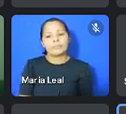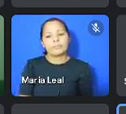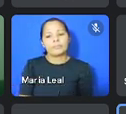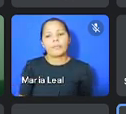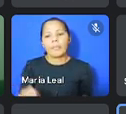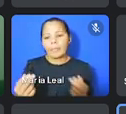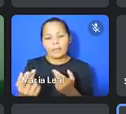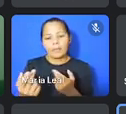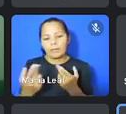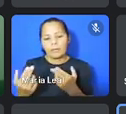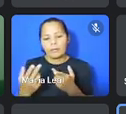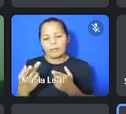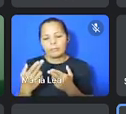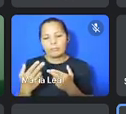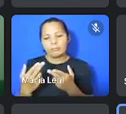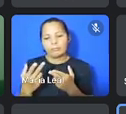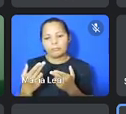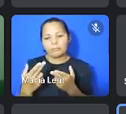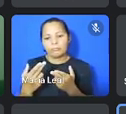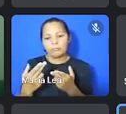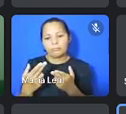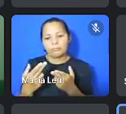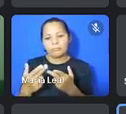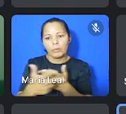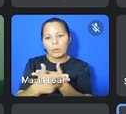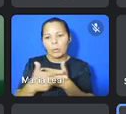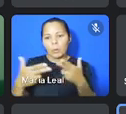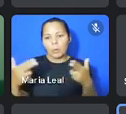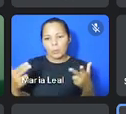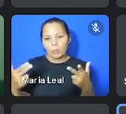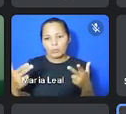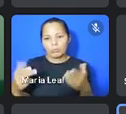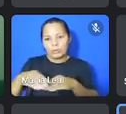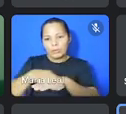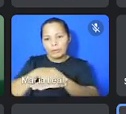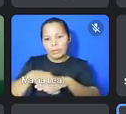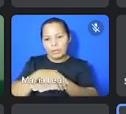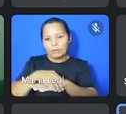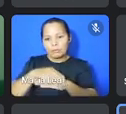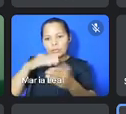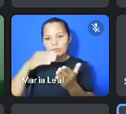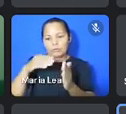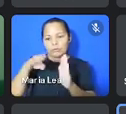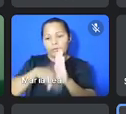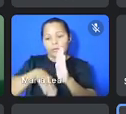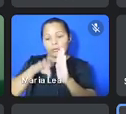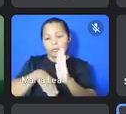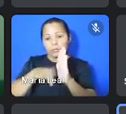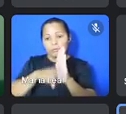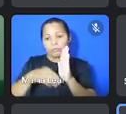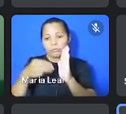um produto de uma loja, um sapato, e eu conseguisse 2, 3 descontos por